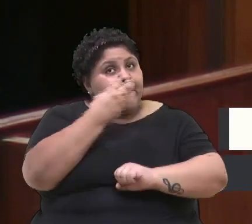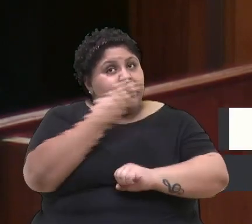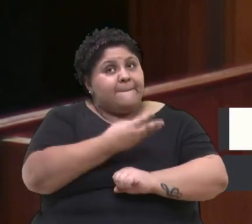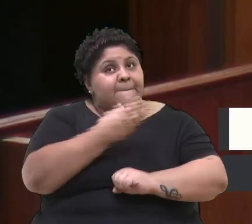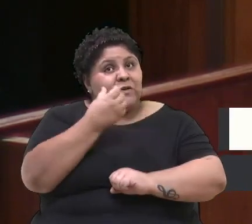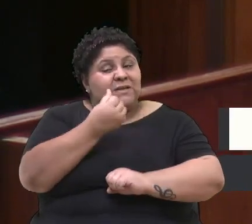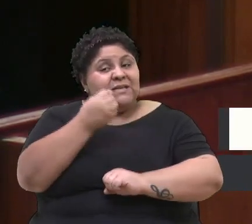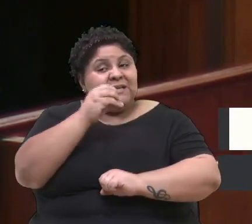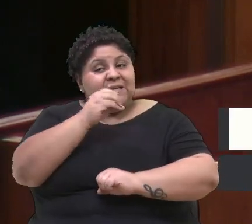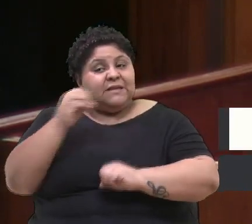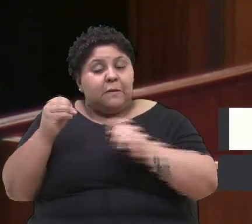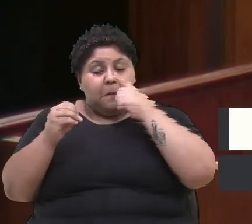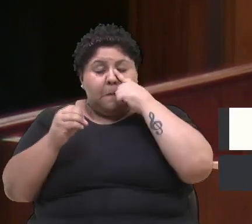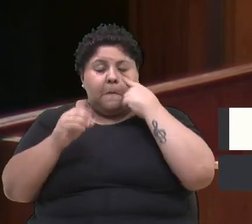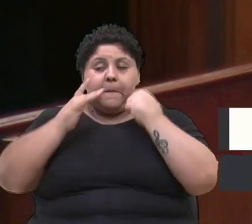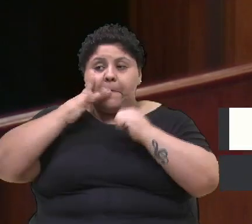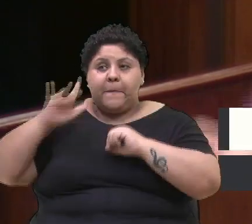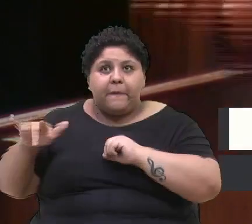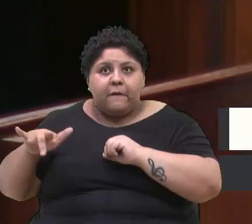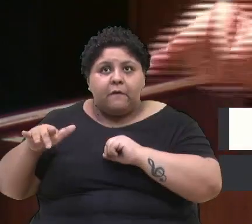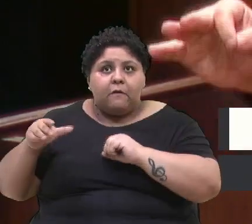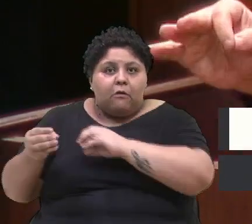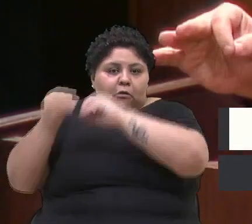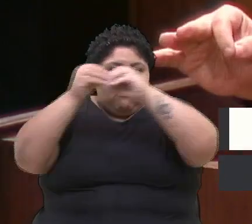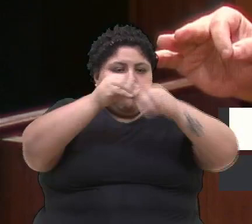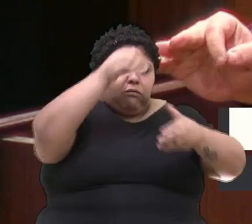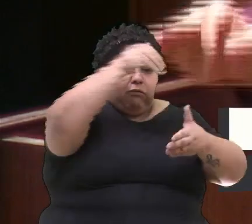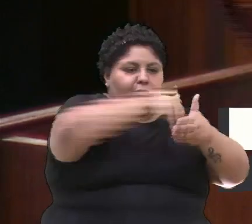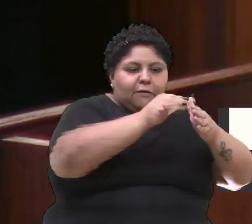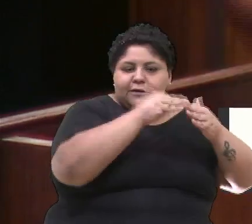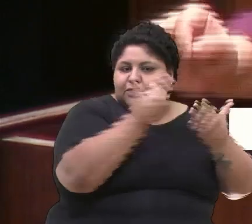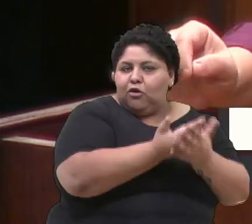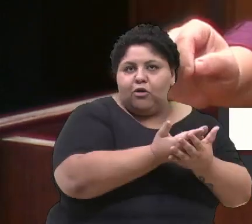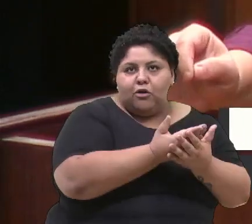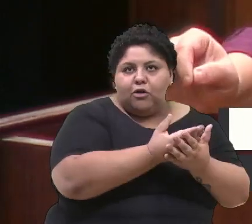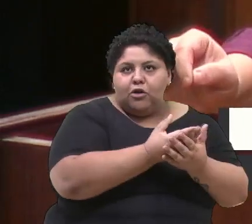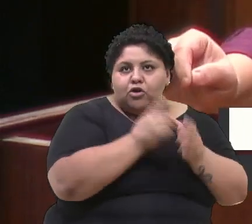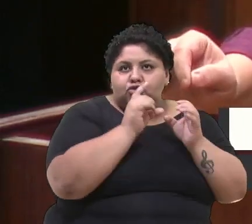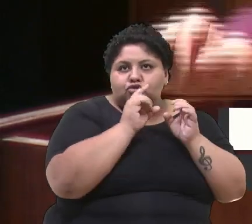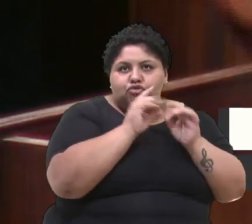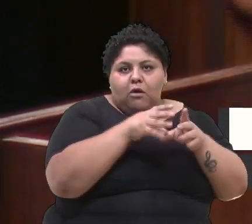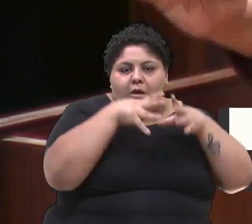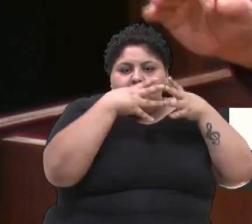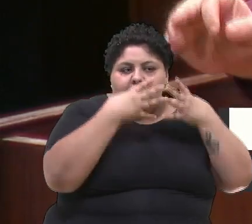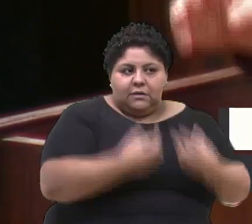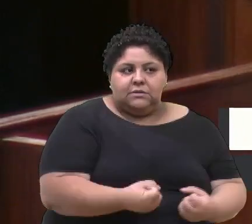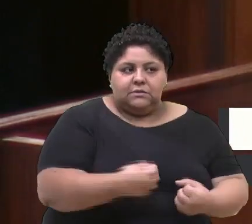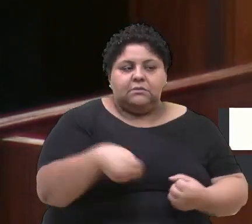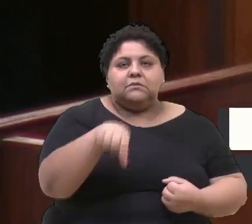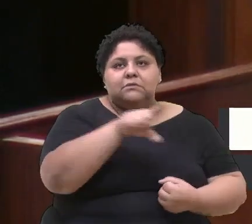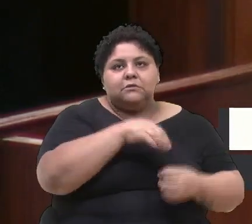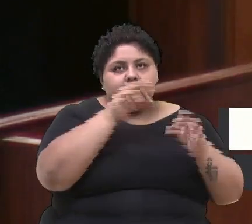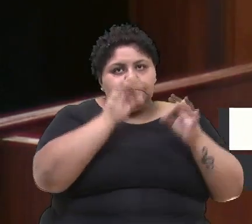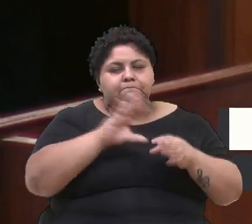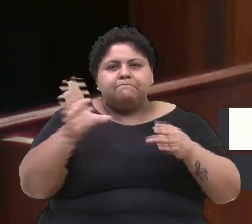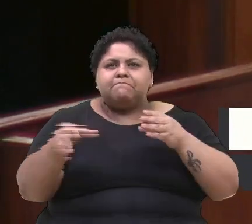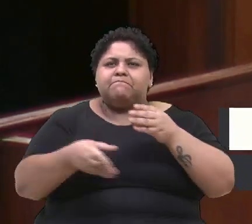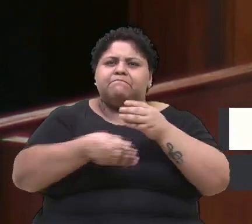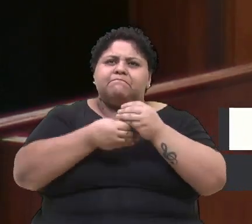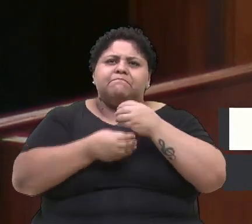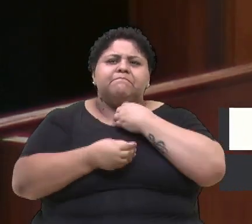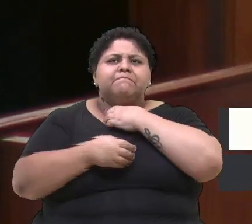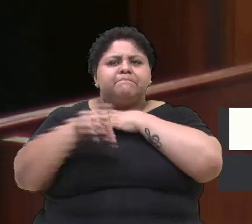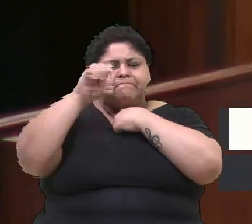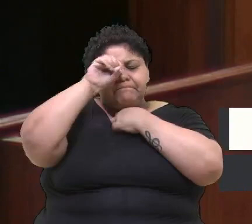poder botar para dentro da escola. É só conceder. É só conceder que eu tenho certeza de dar certo. Sua parte, vereador Fiuza. Obrigado, vereador Bressan.